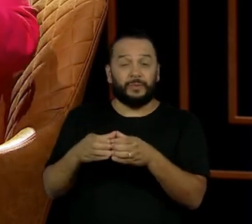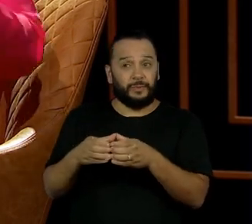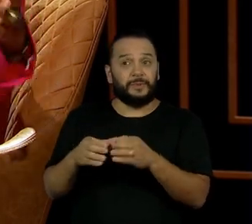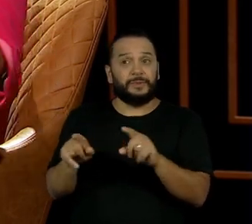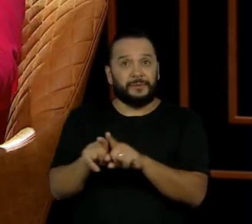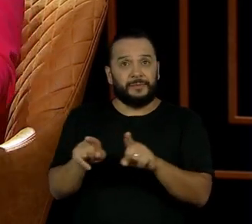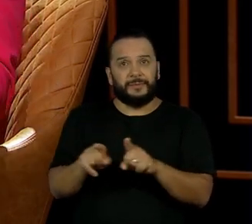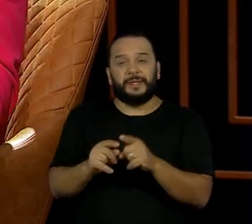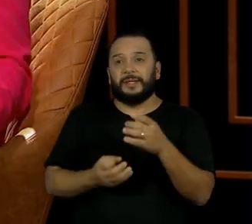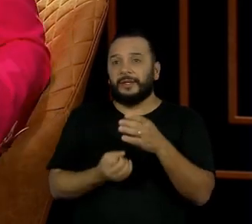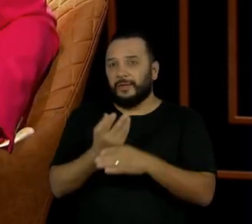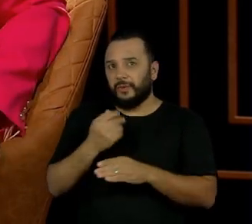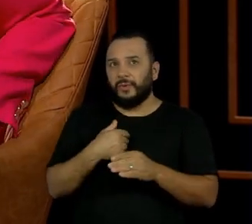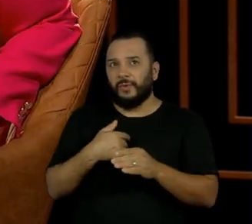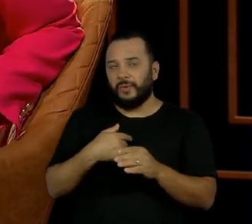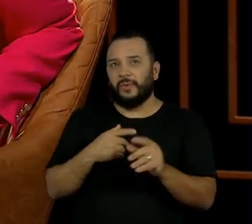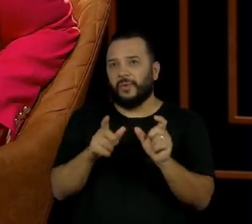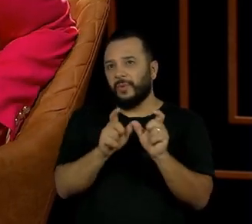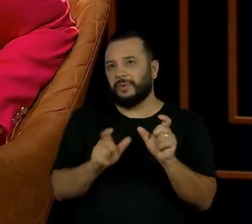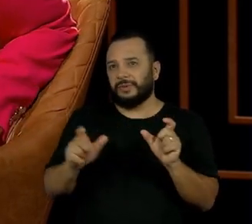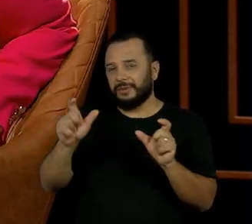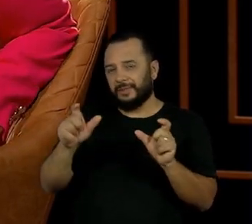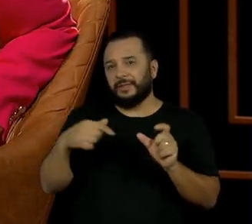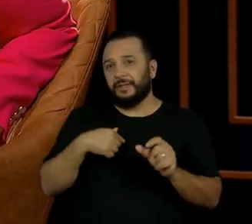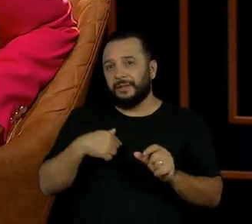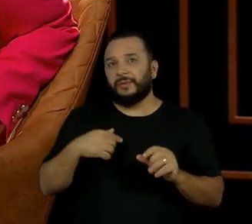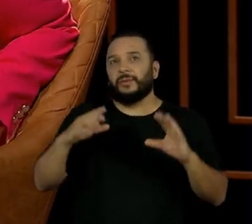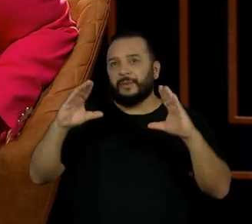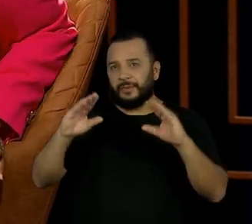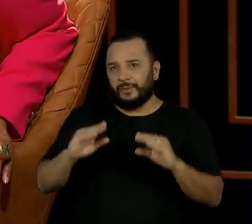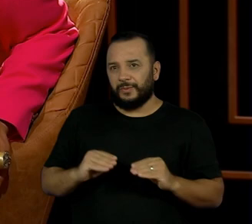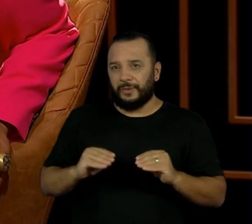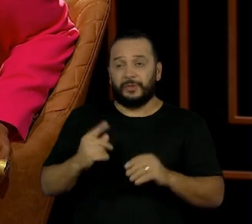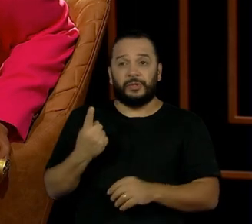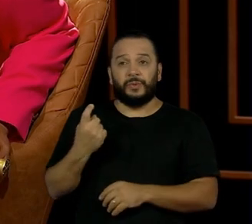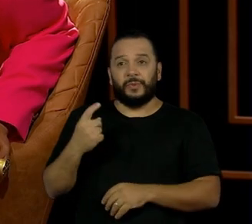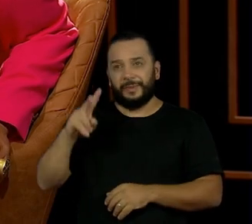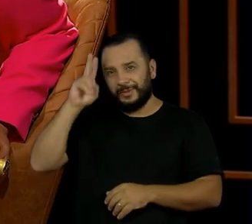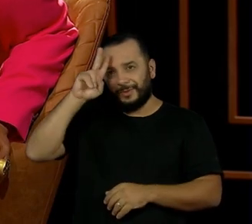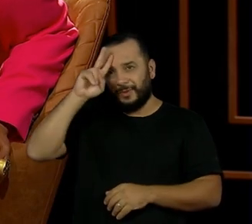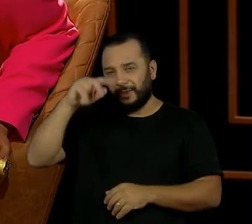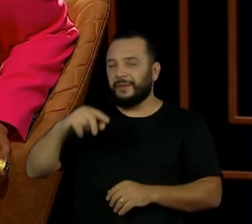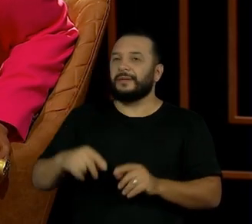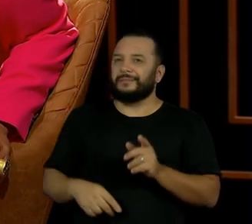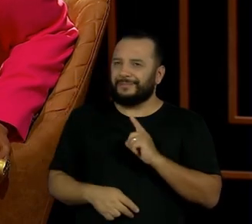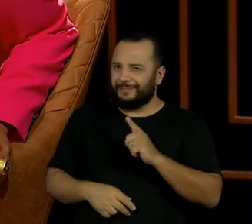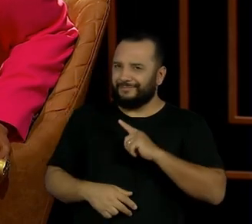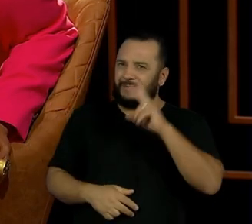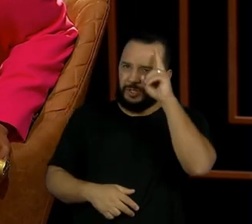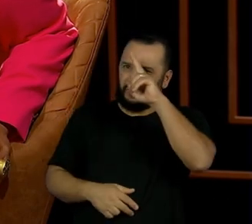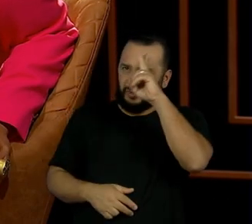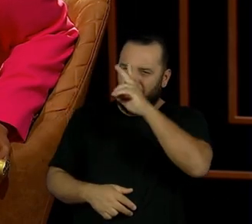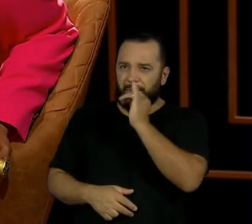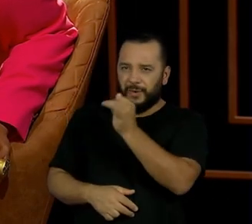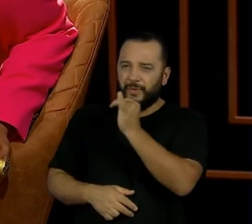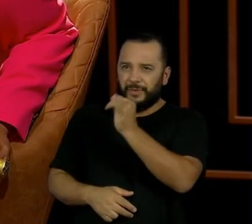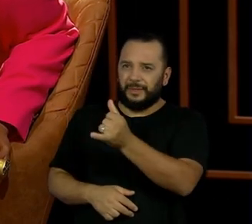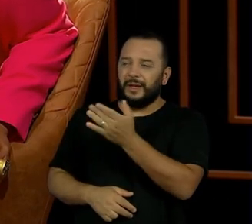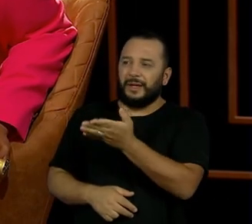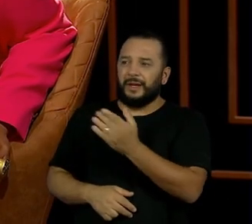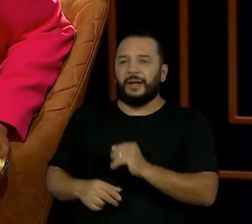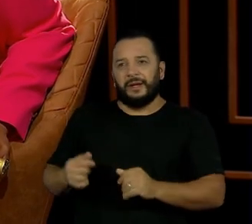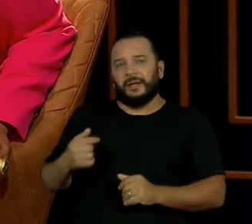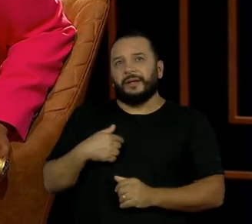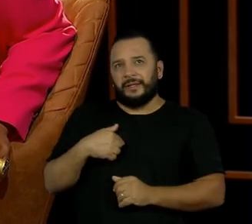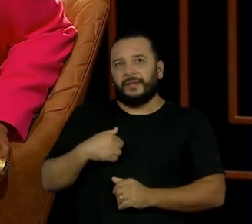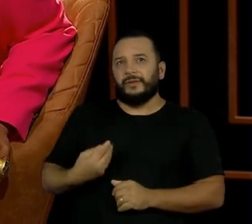uma noite e uma história e eu tenho eu tenho muita história para contar com o bid né que foi o